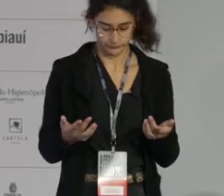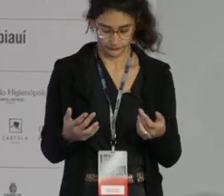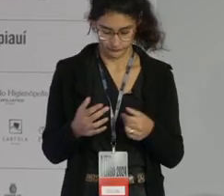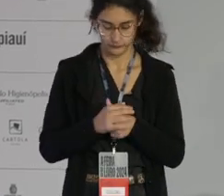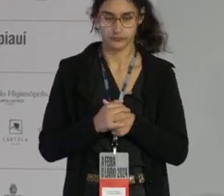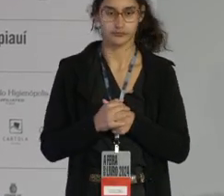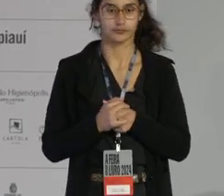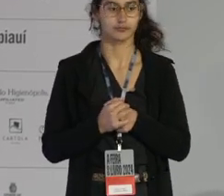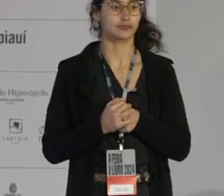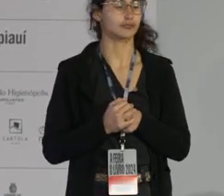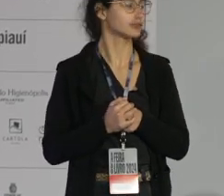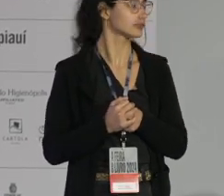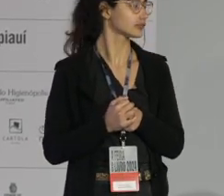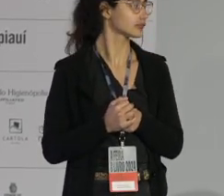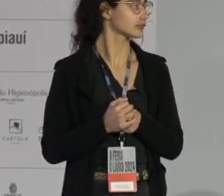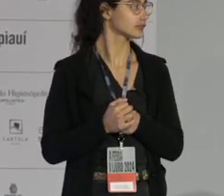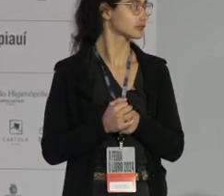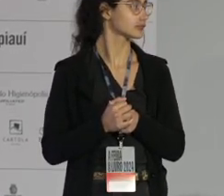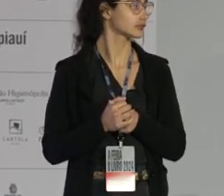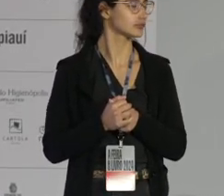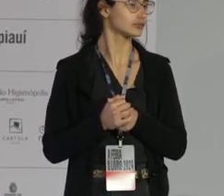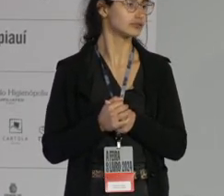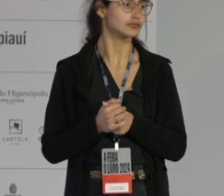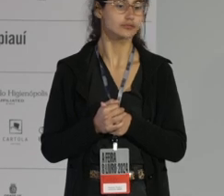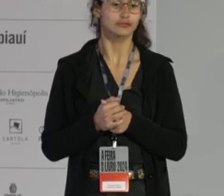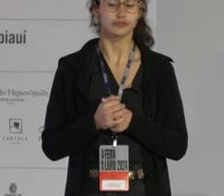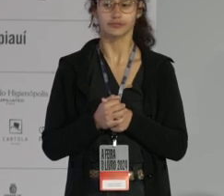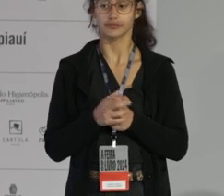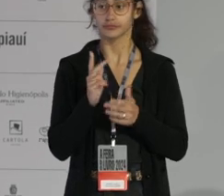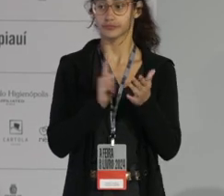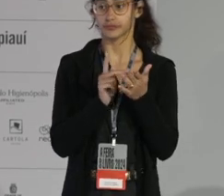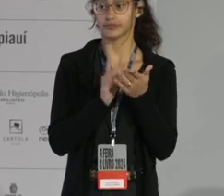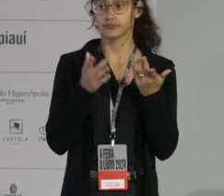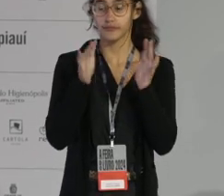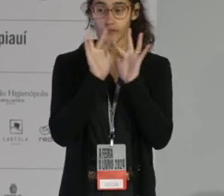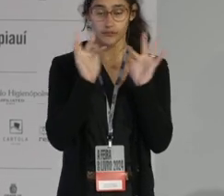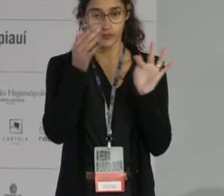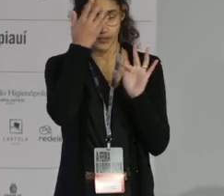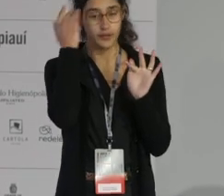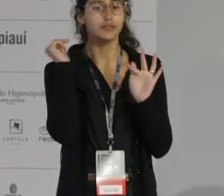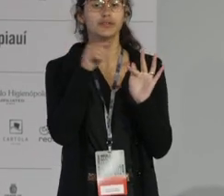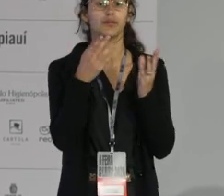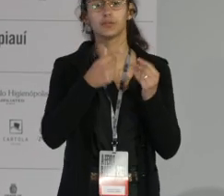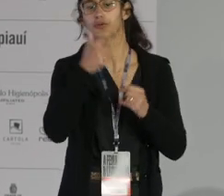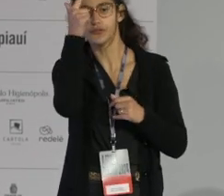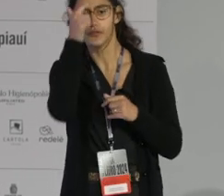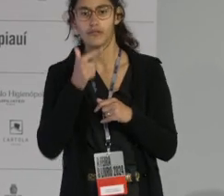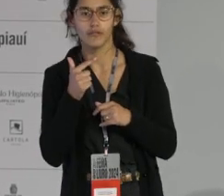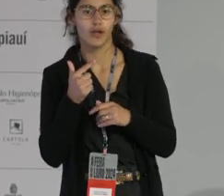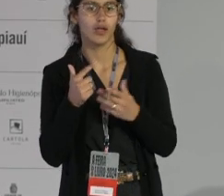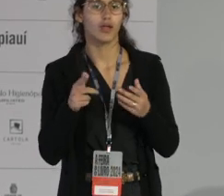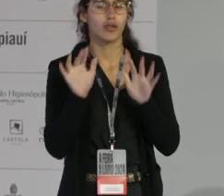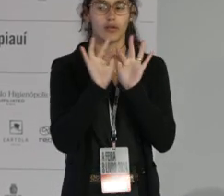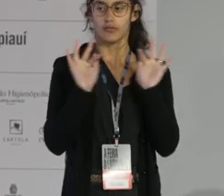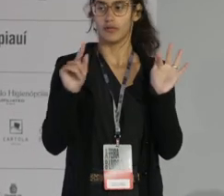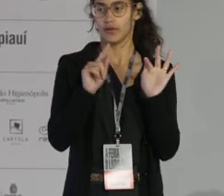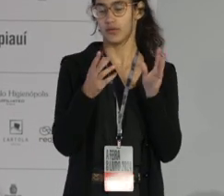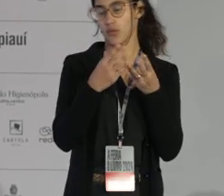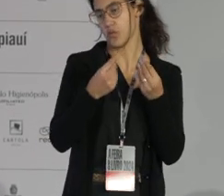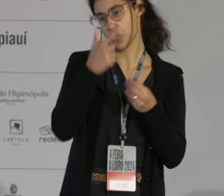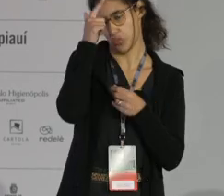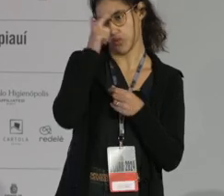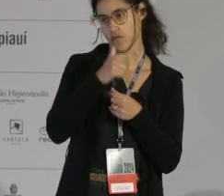É verdade. Não dá para saber. Mas essa frase, assim, mas você não é tão feio, assim, essa frase, você não é tão